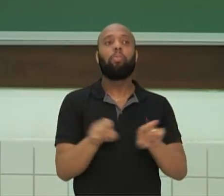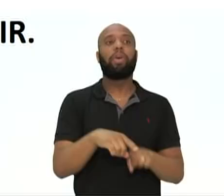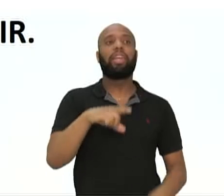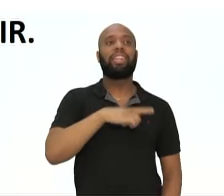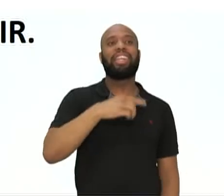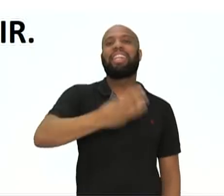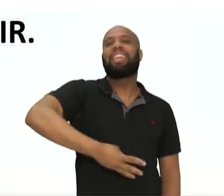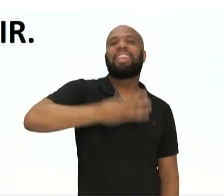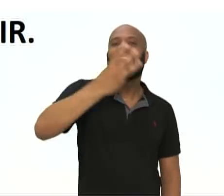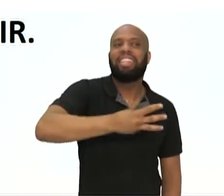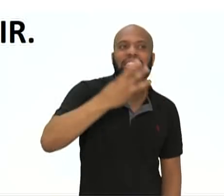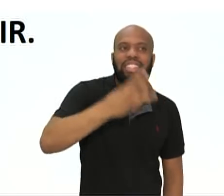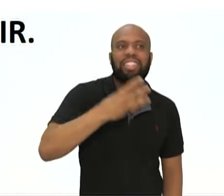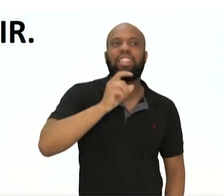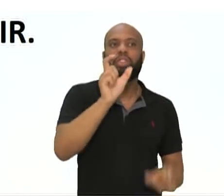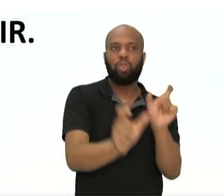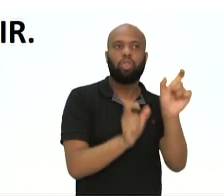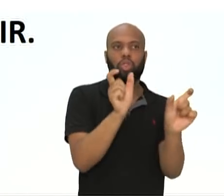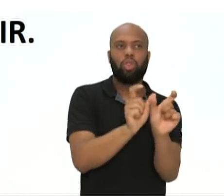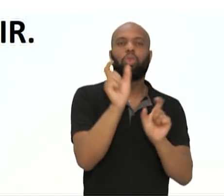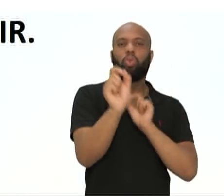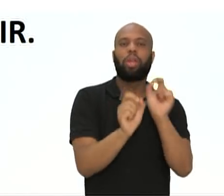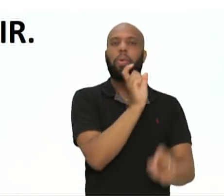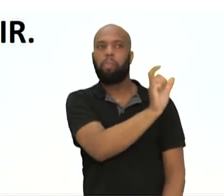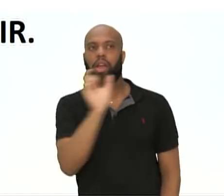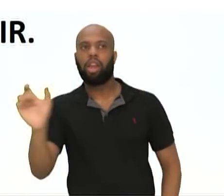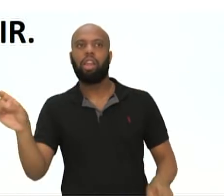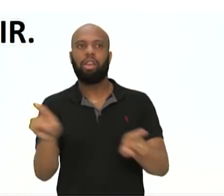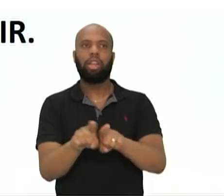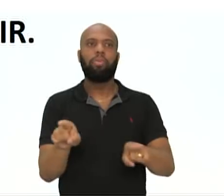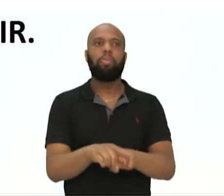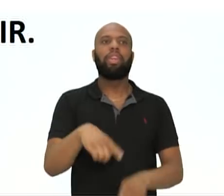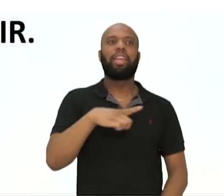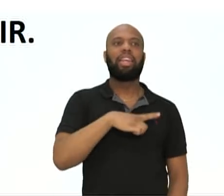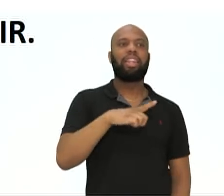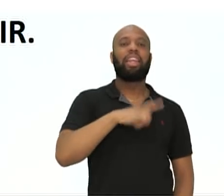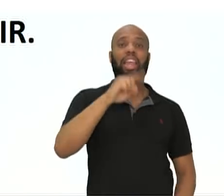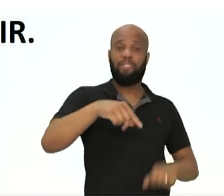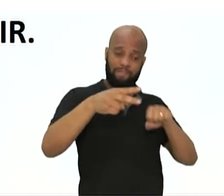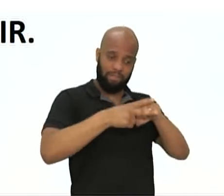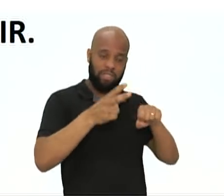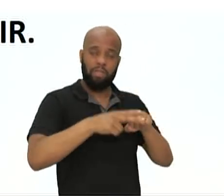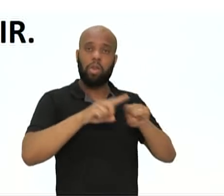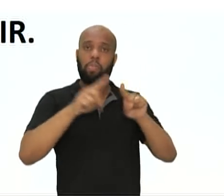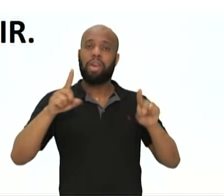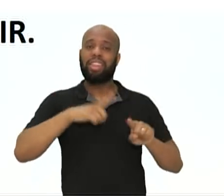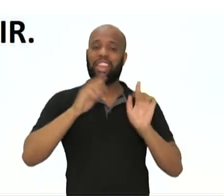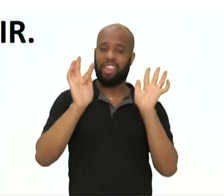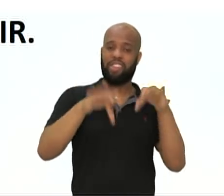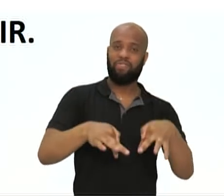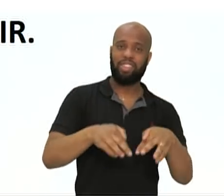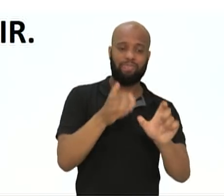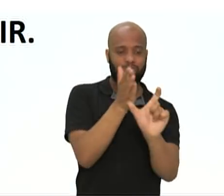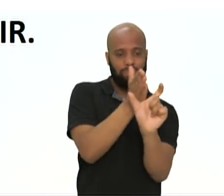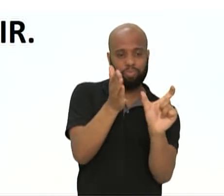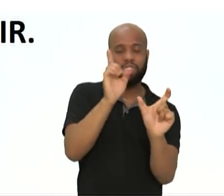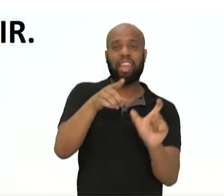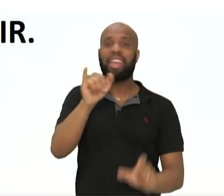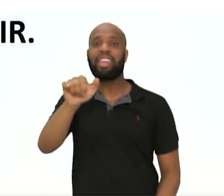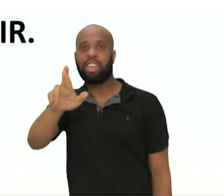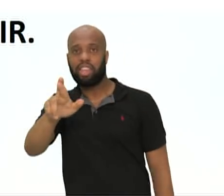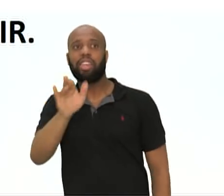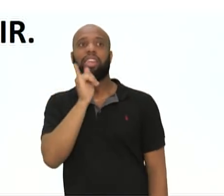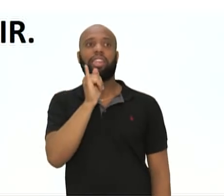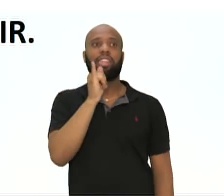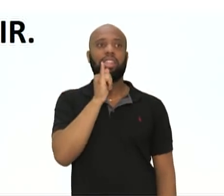terceira conjugação, que são essas palavrinhas que chamamos de verbos terminados em ir. Por